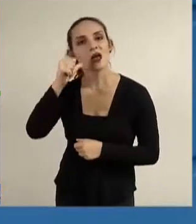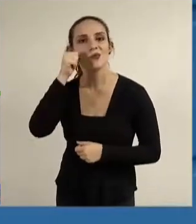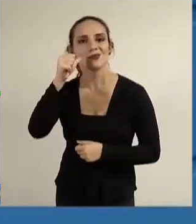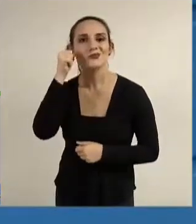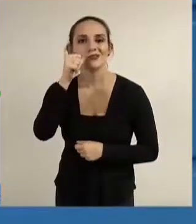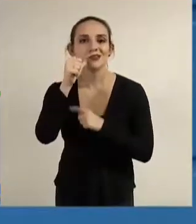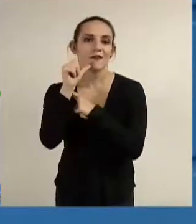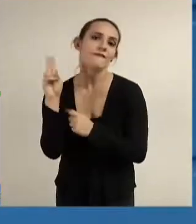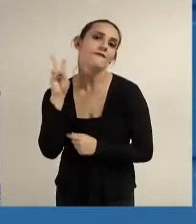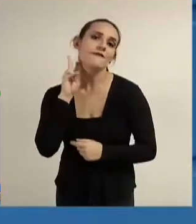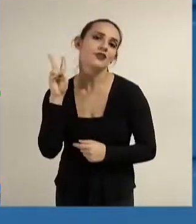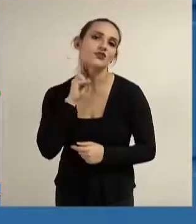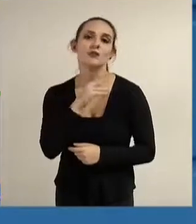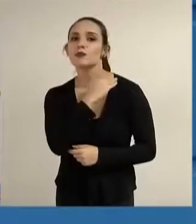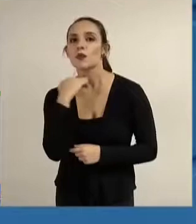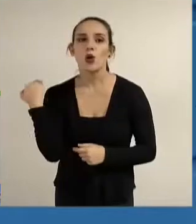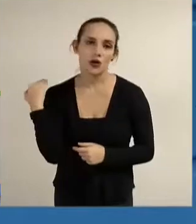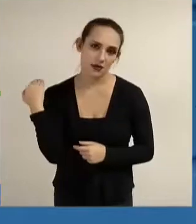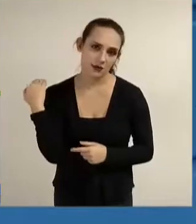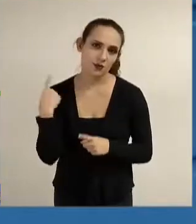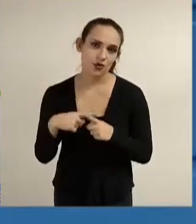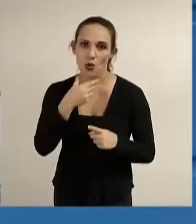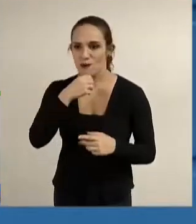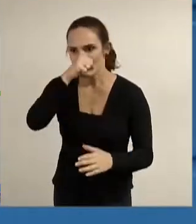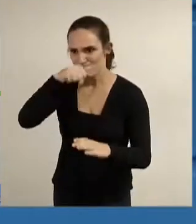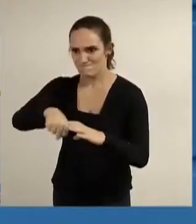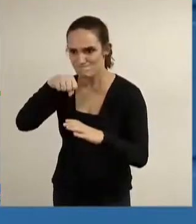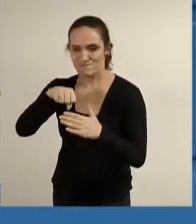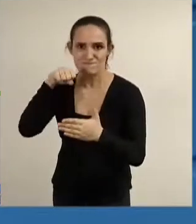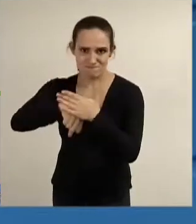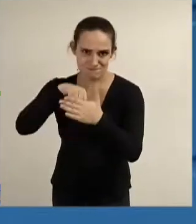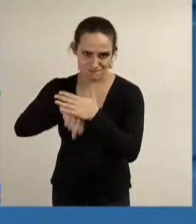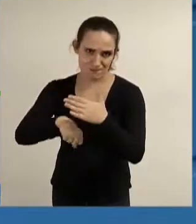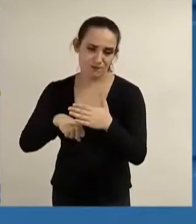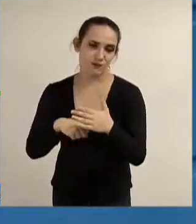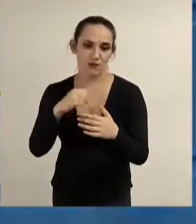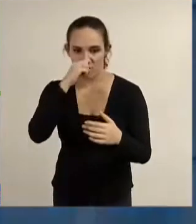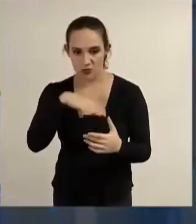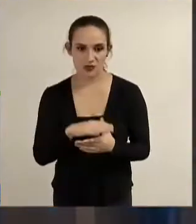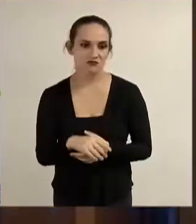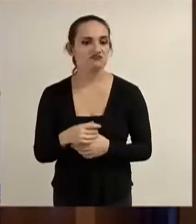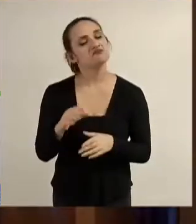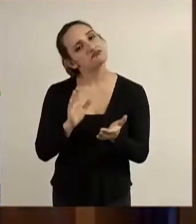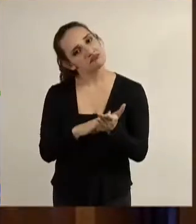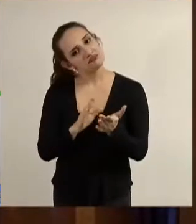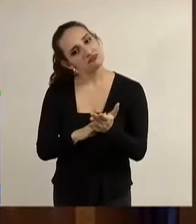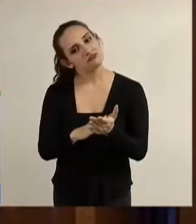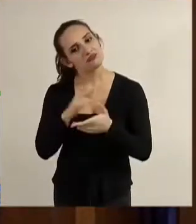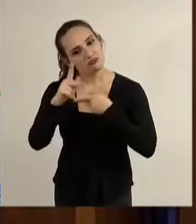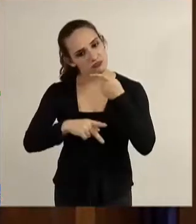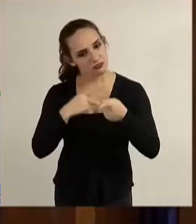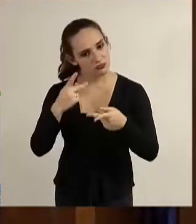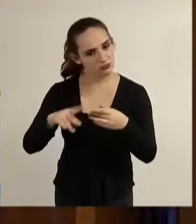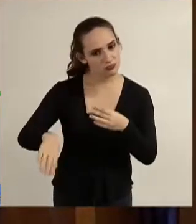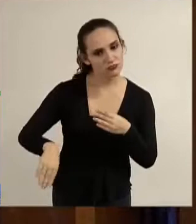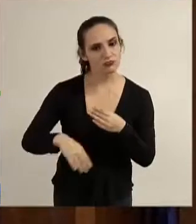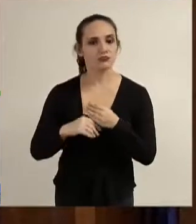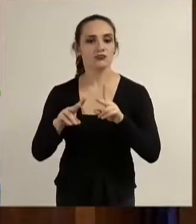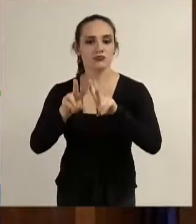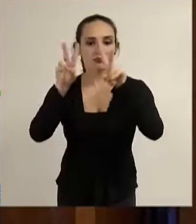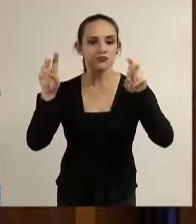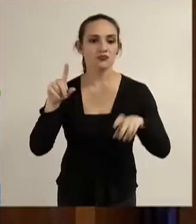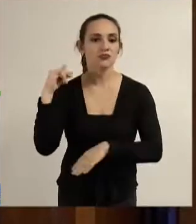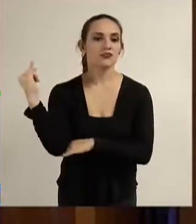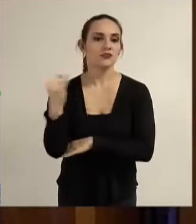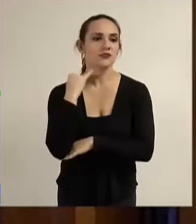seja vítima do feminicídio. Então, parabéns pela abordagem desse tema aqui,